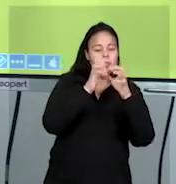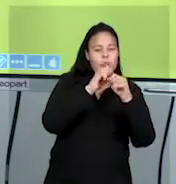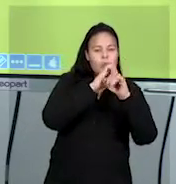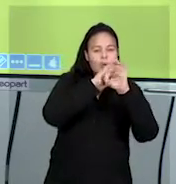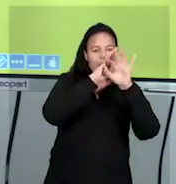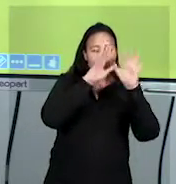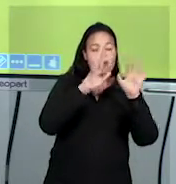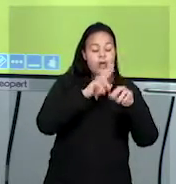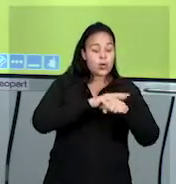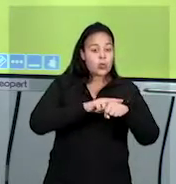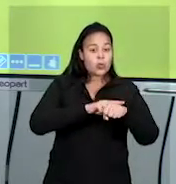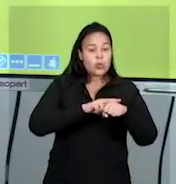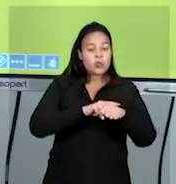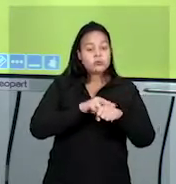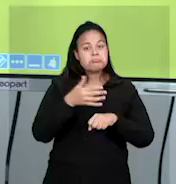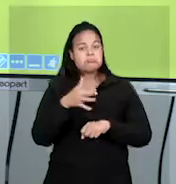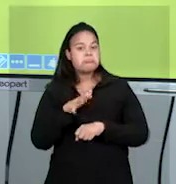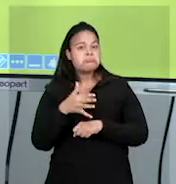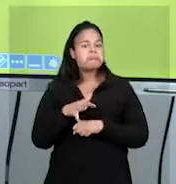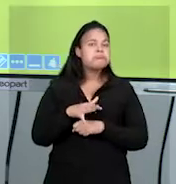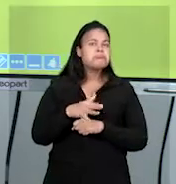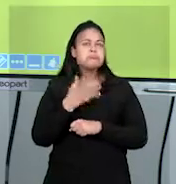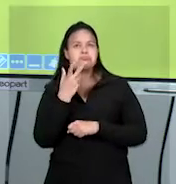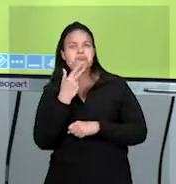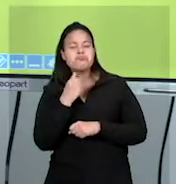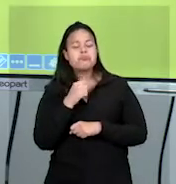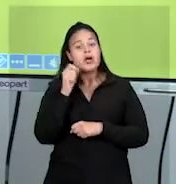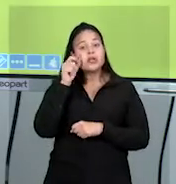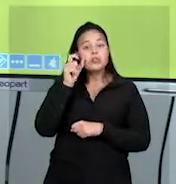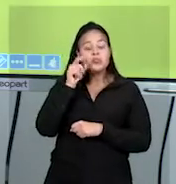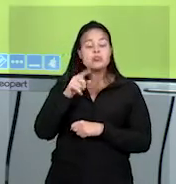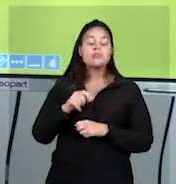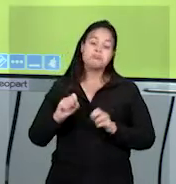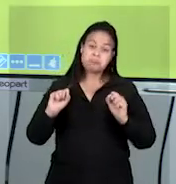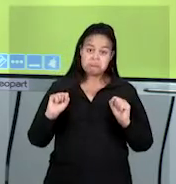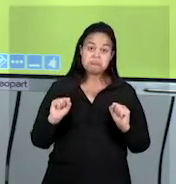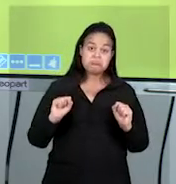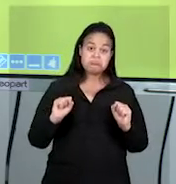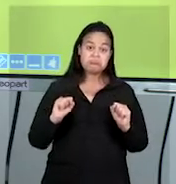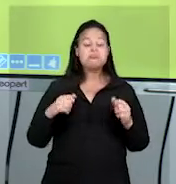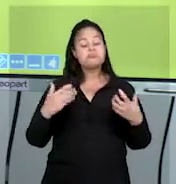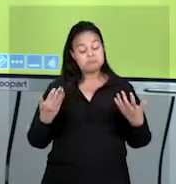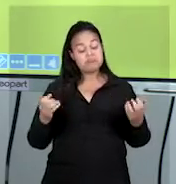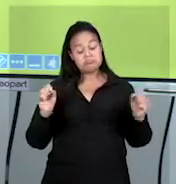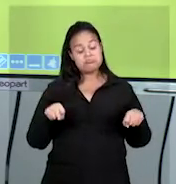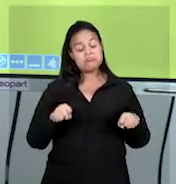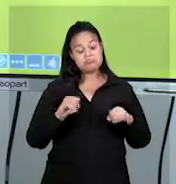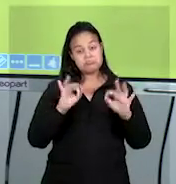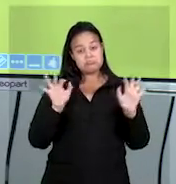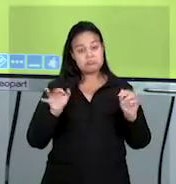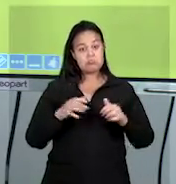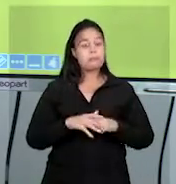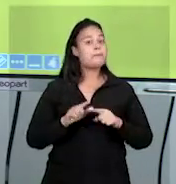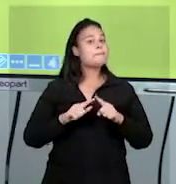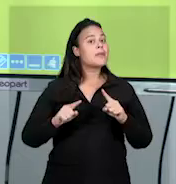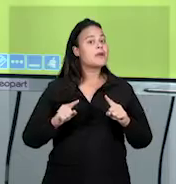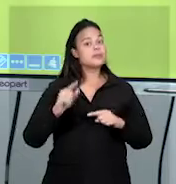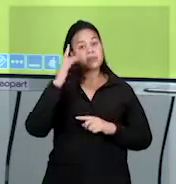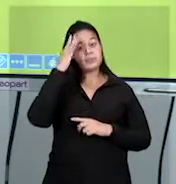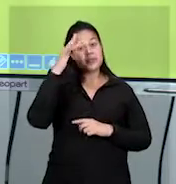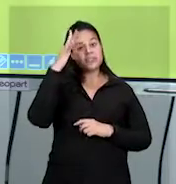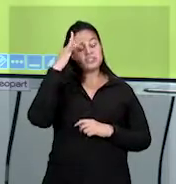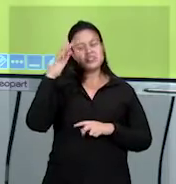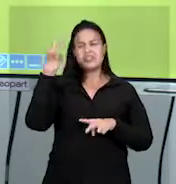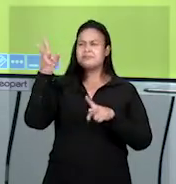roxo, onde a IDH médio eu coloco azul. Poderia fazer dessa forma? Poderia. Mas imagina para você ler